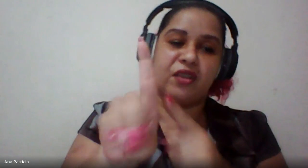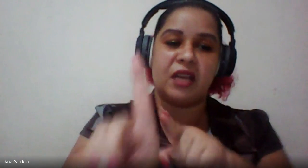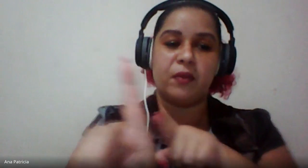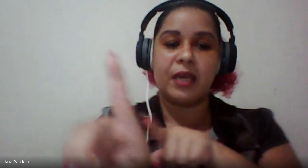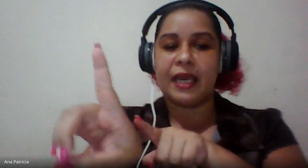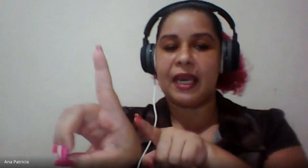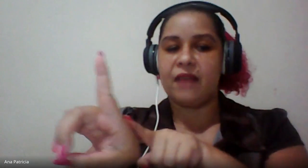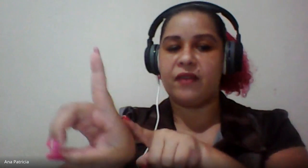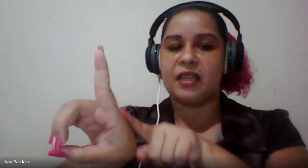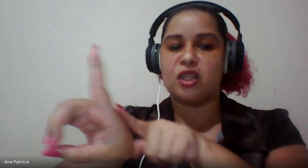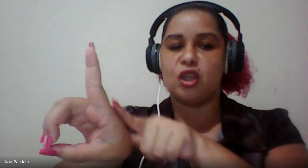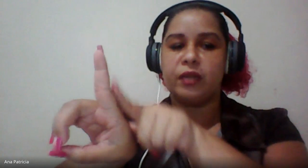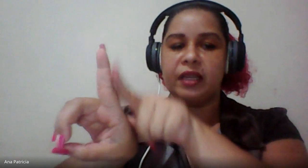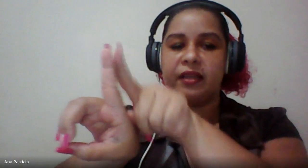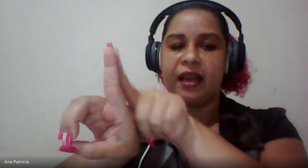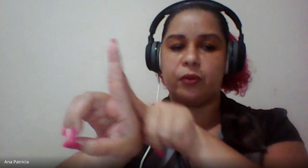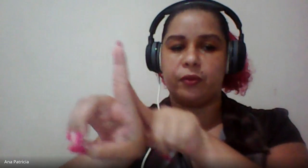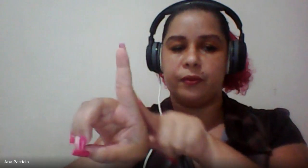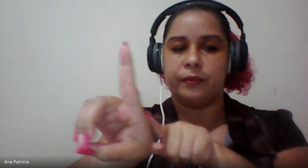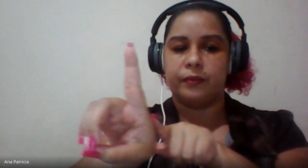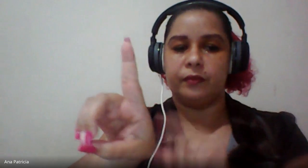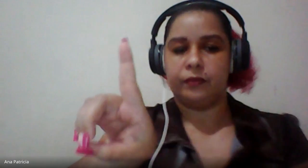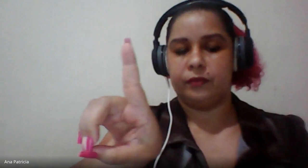ficam fechados e quem levanta é só o dedo indicador.